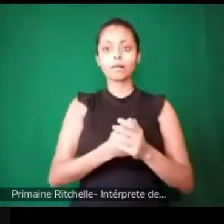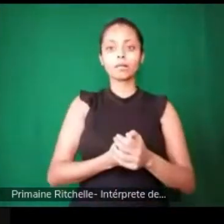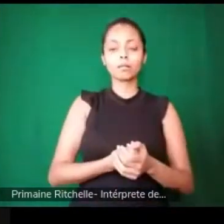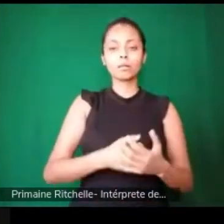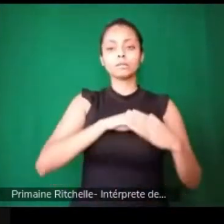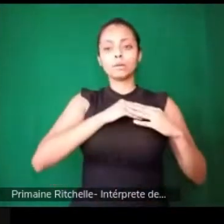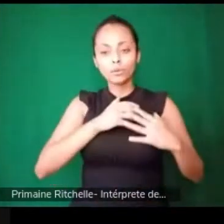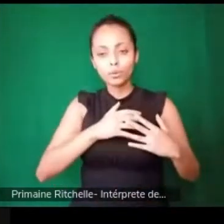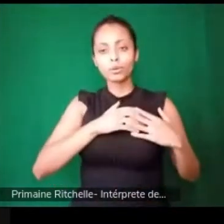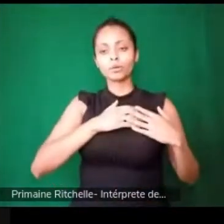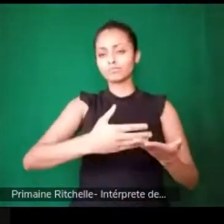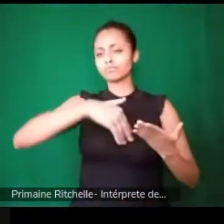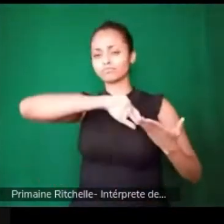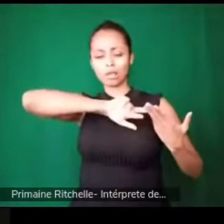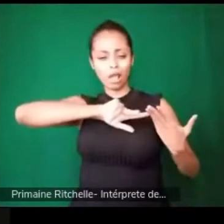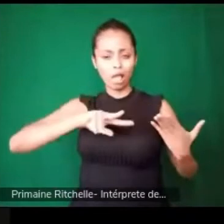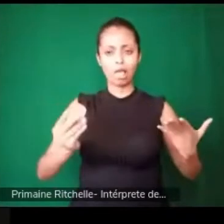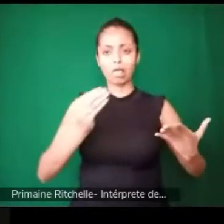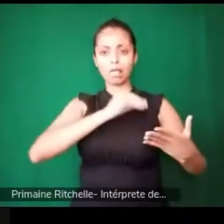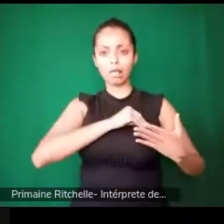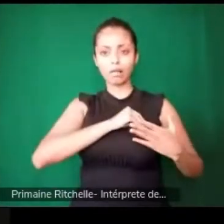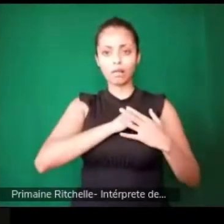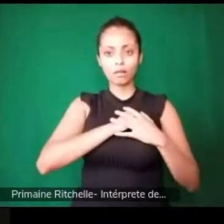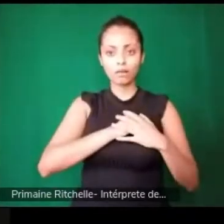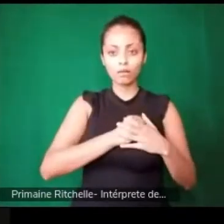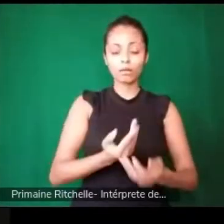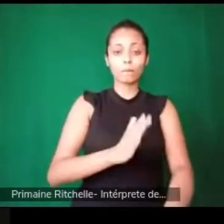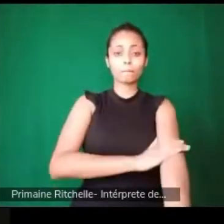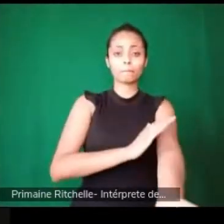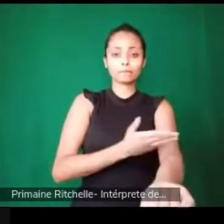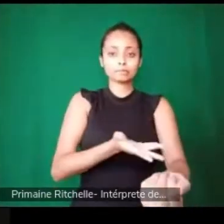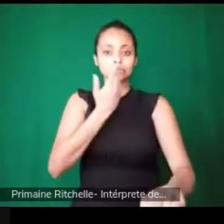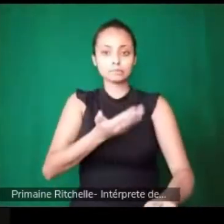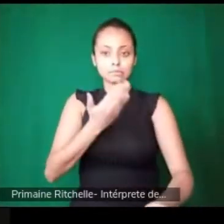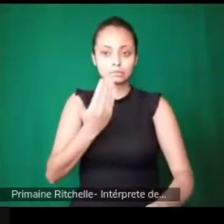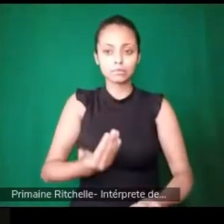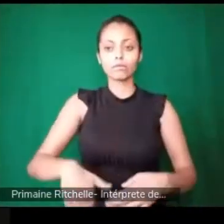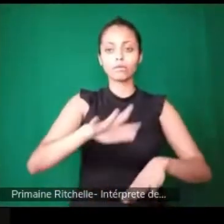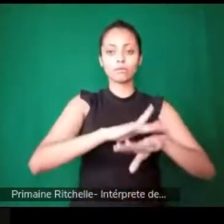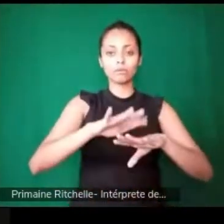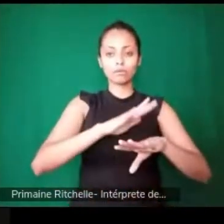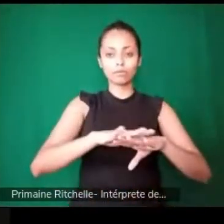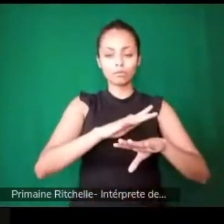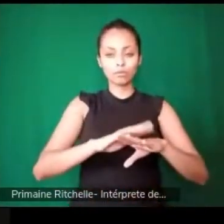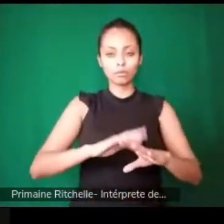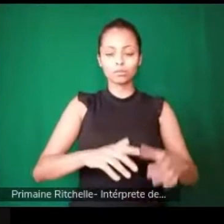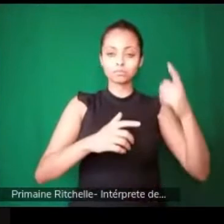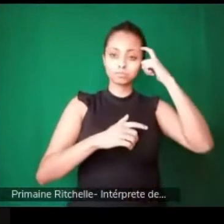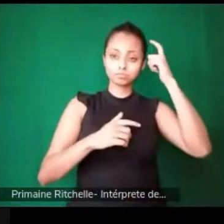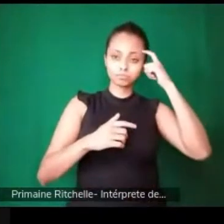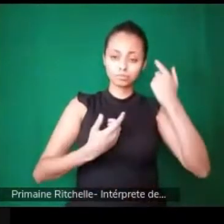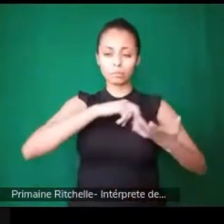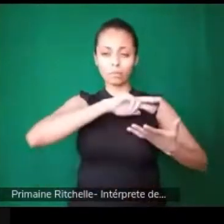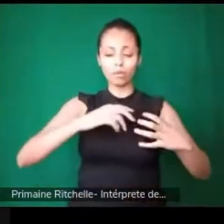cardíaca, miocardiopatia isquêmica, hipertensão arterial, doença cerebrovascular e pneumopatias